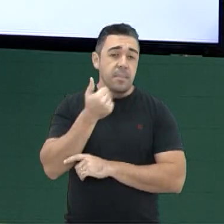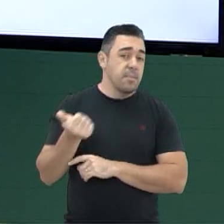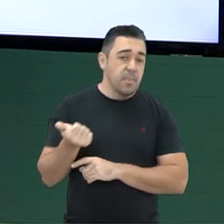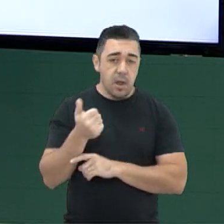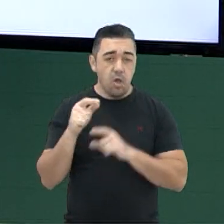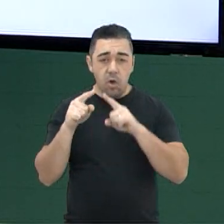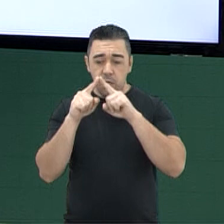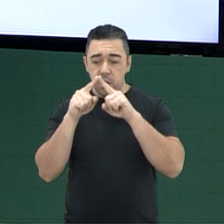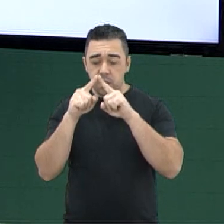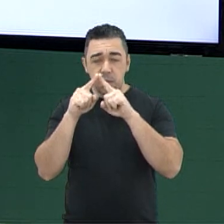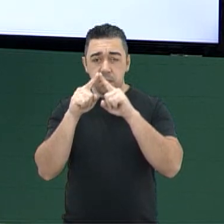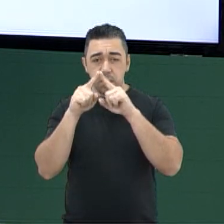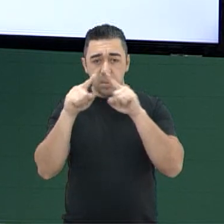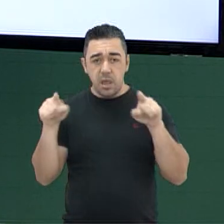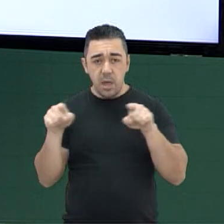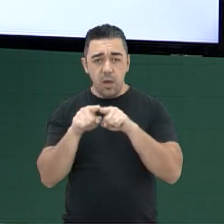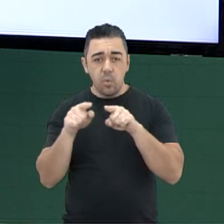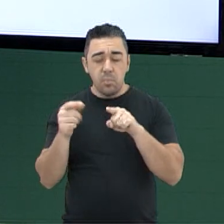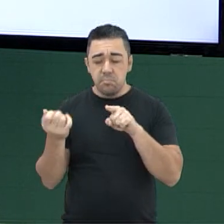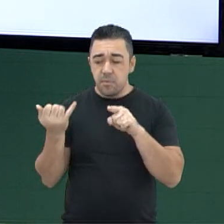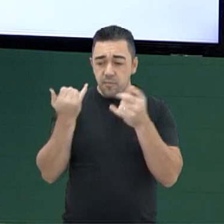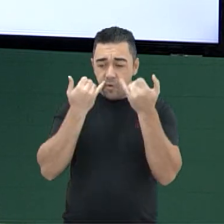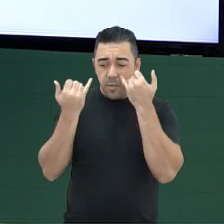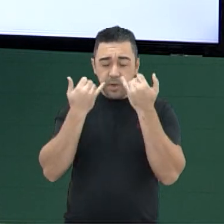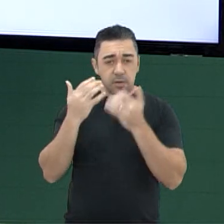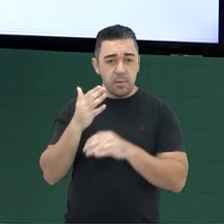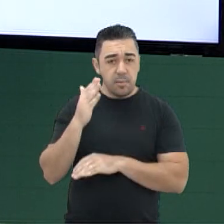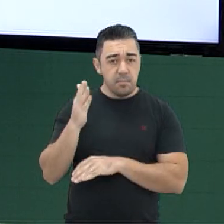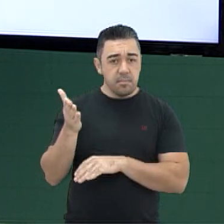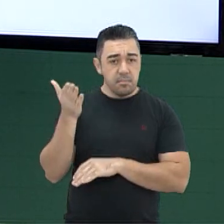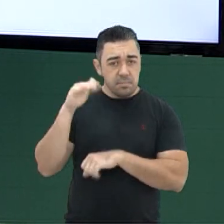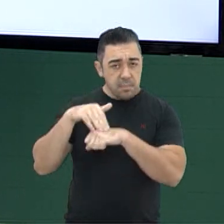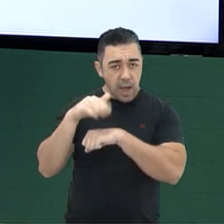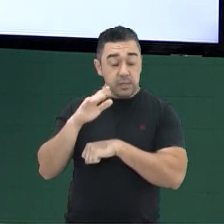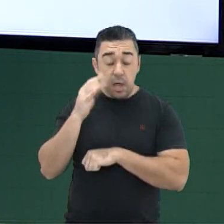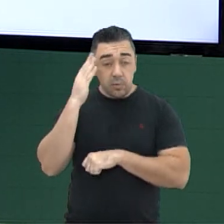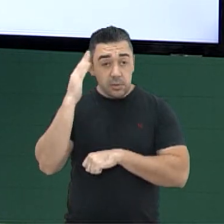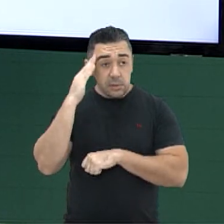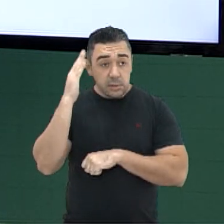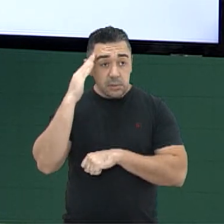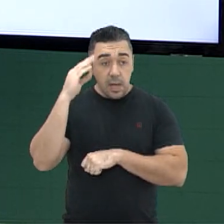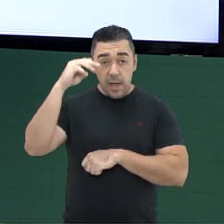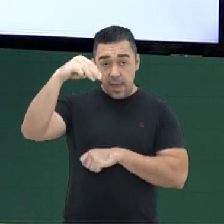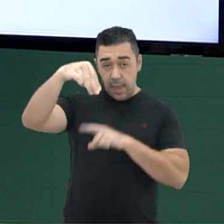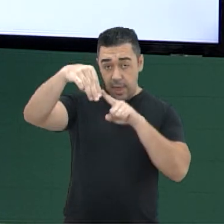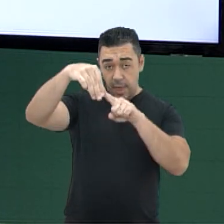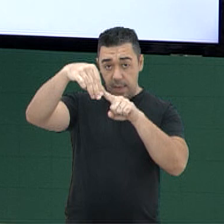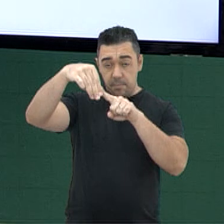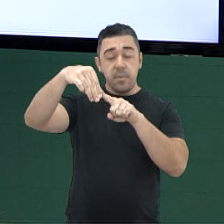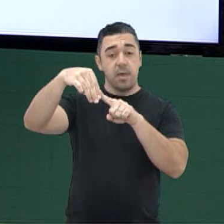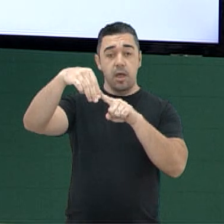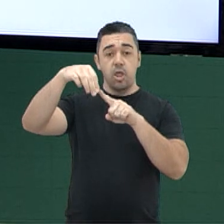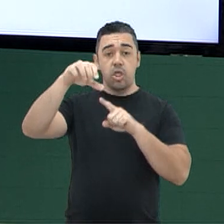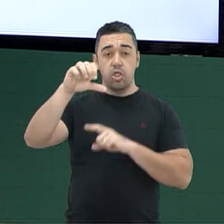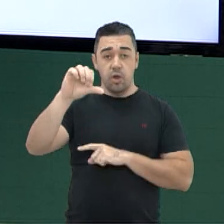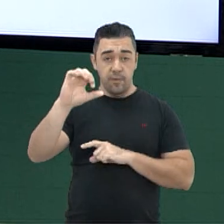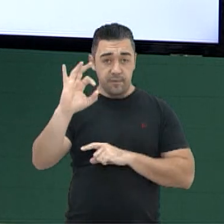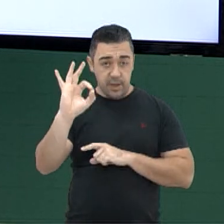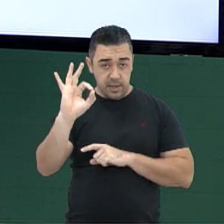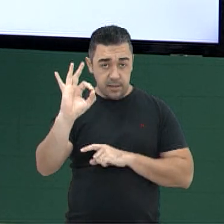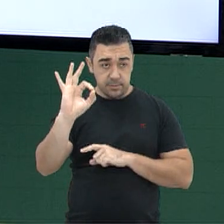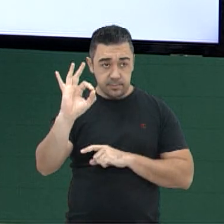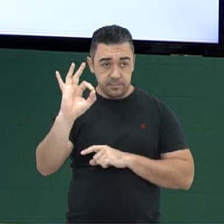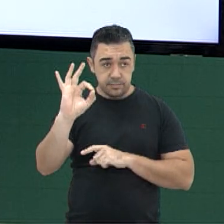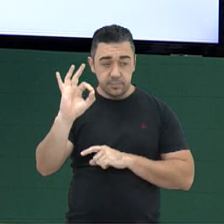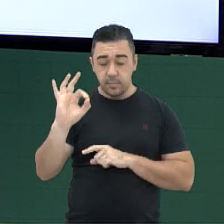de informações. Se eu sei que esse ângulo aqui do M interno vale 90 graus, quanto que vale aqui o meu